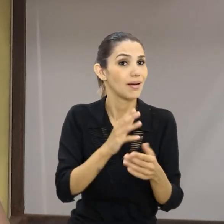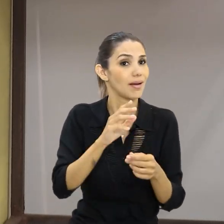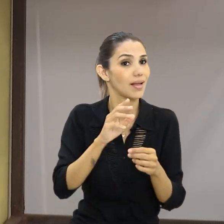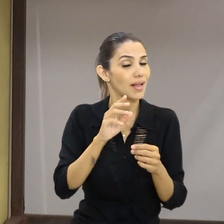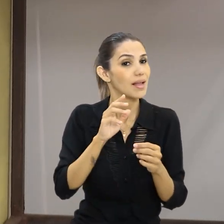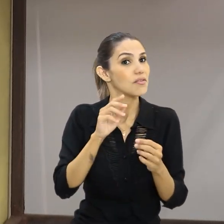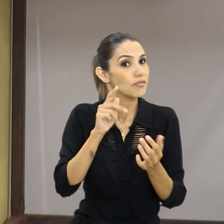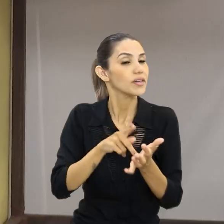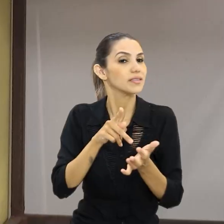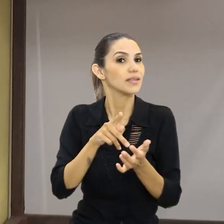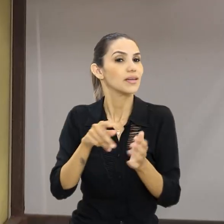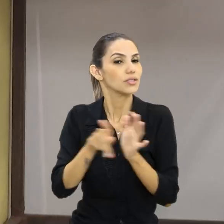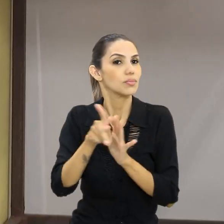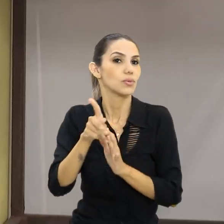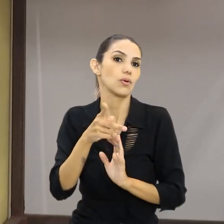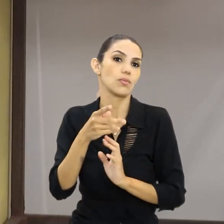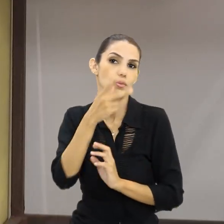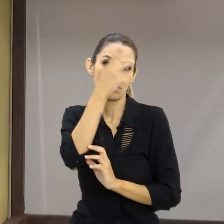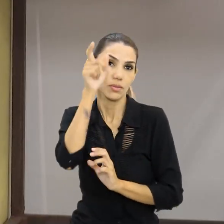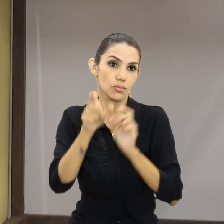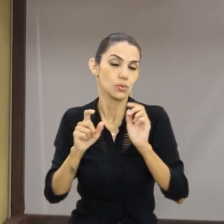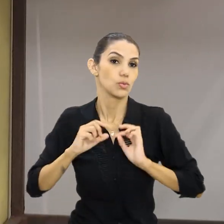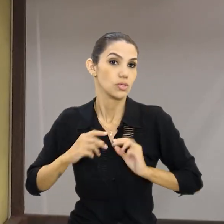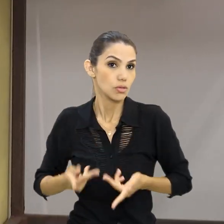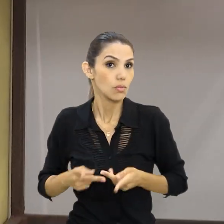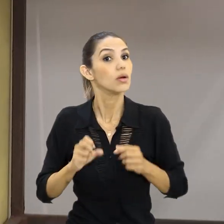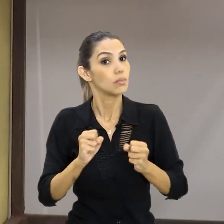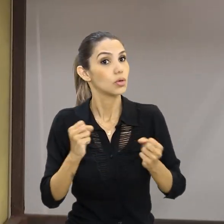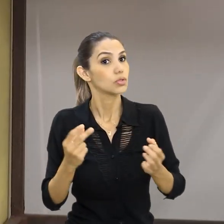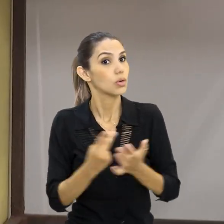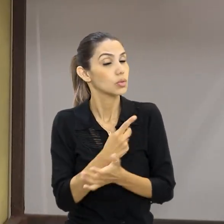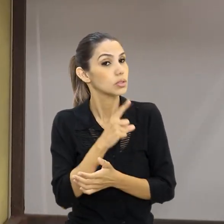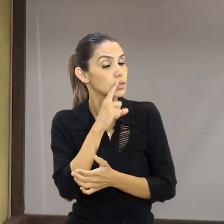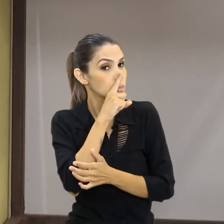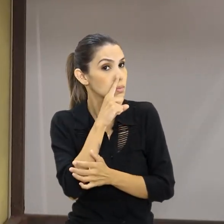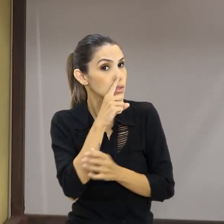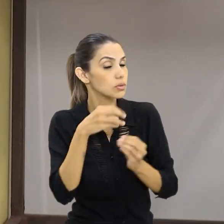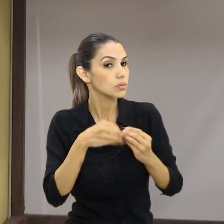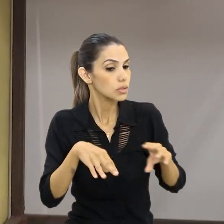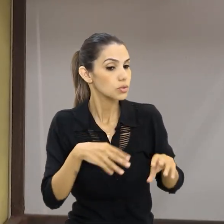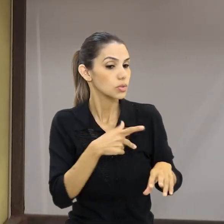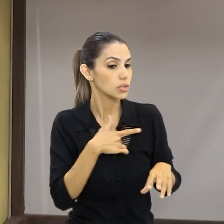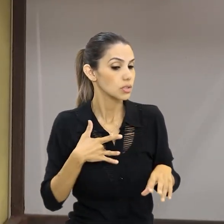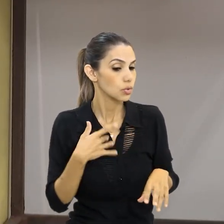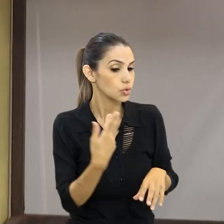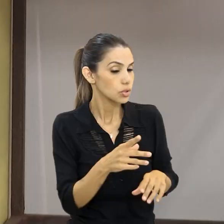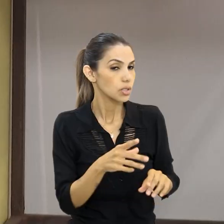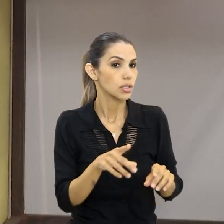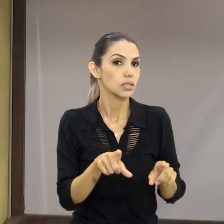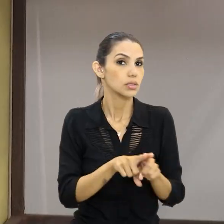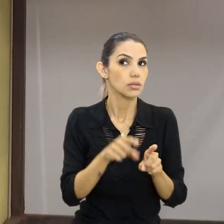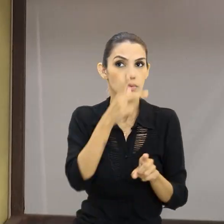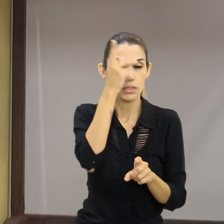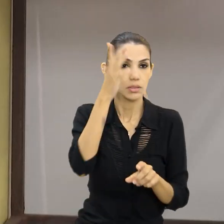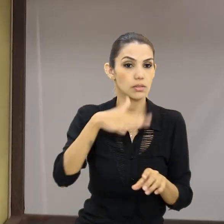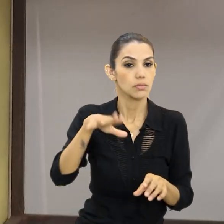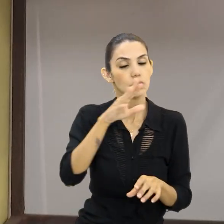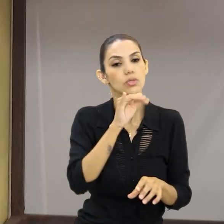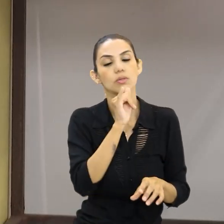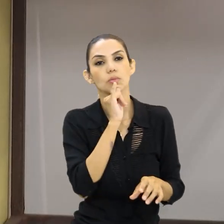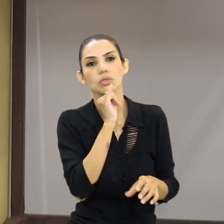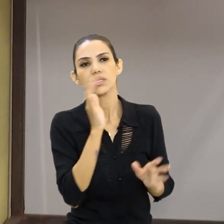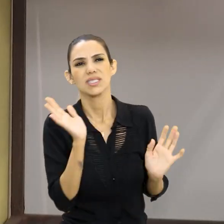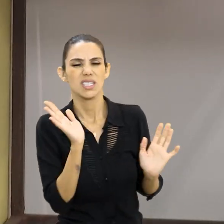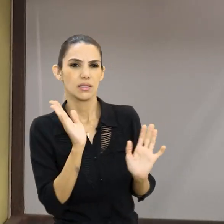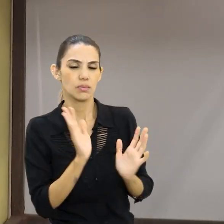muito risco para esses animais e para a saúde pública. Vamos dar um exemplo de uma ação